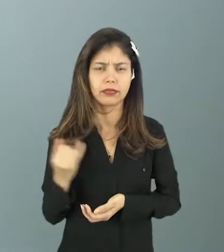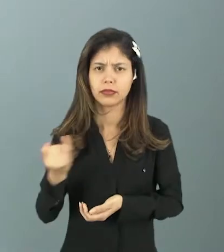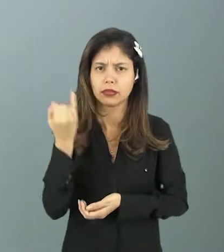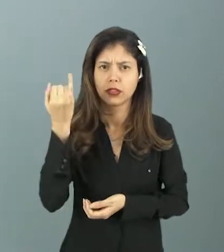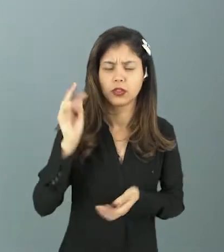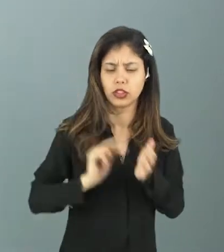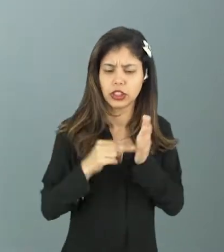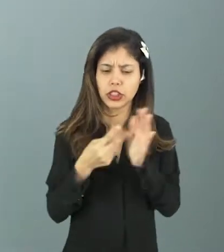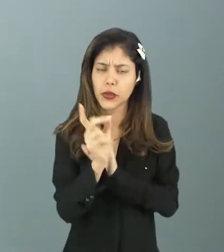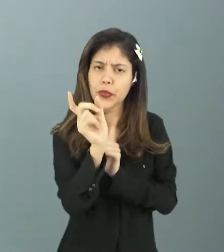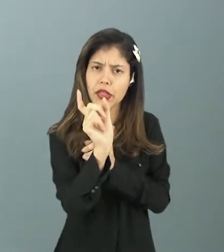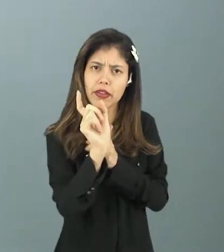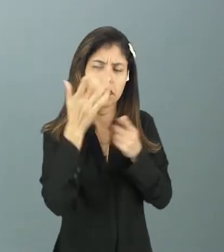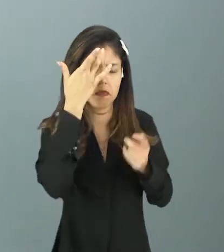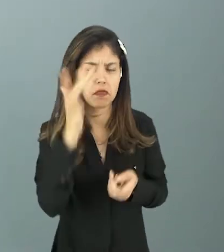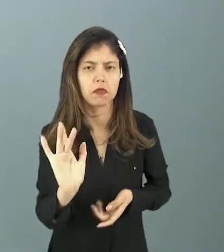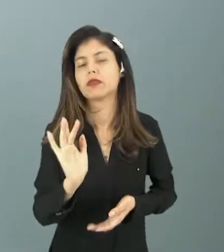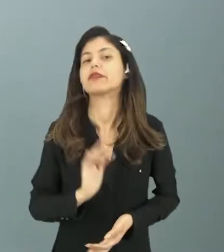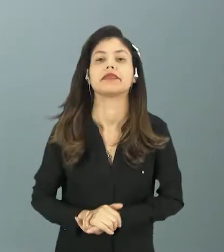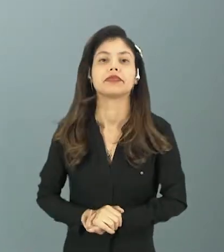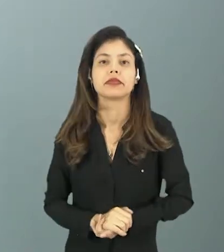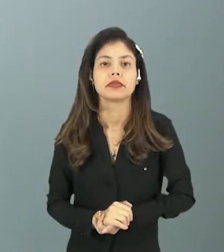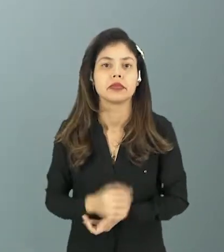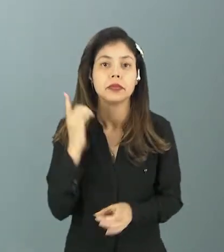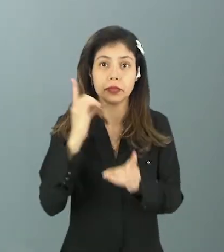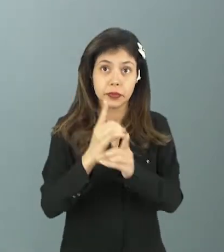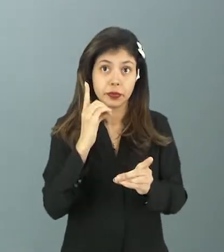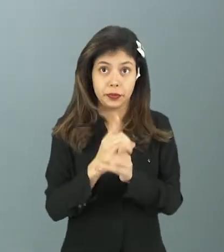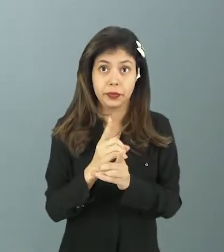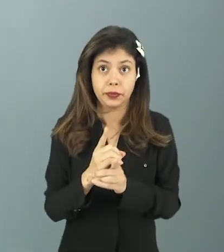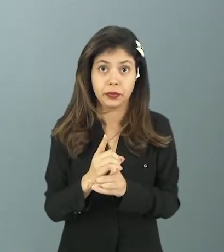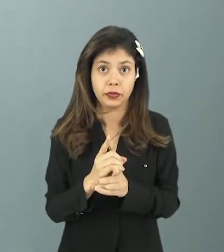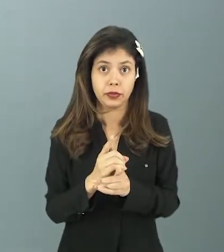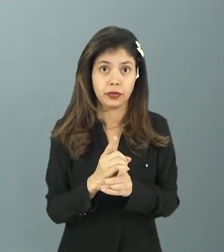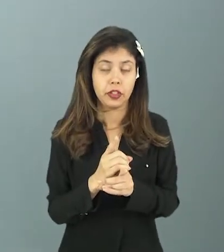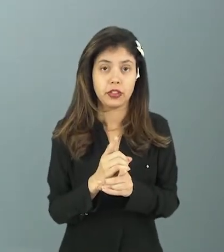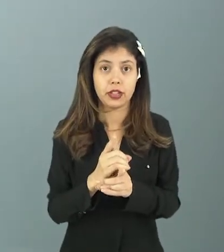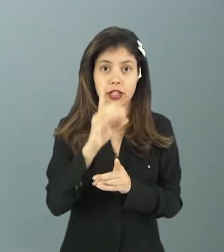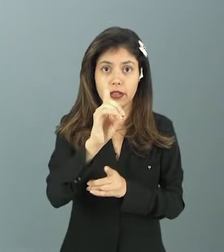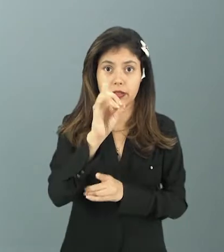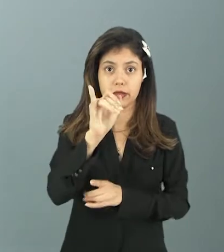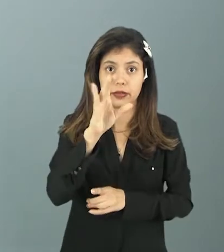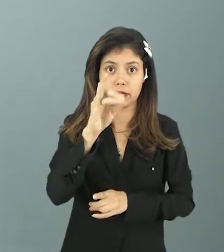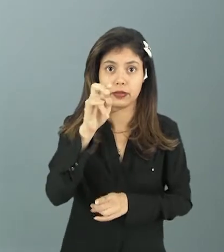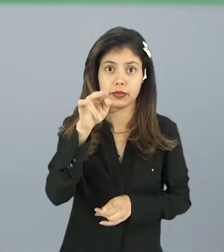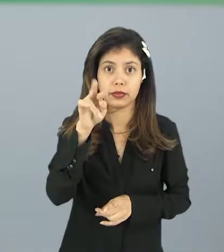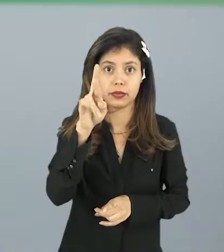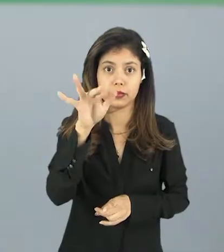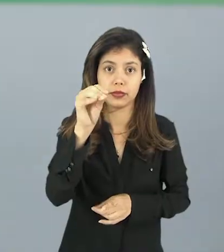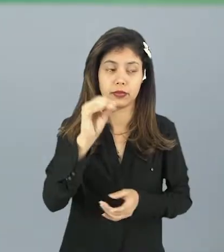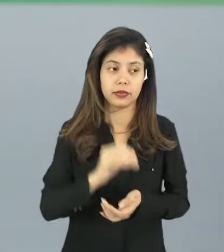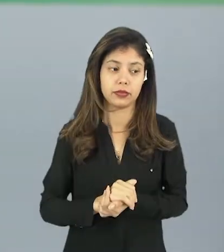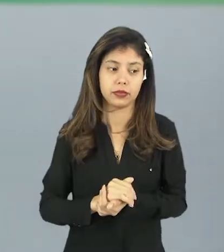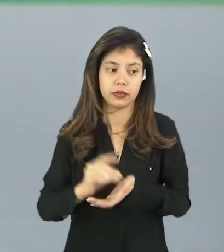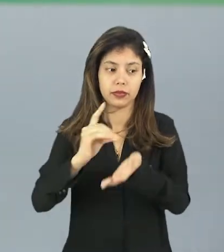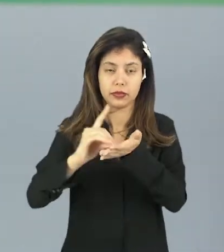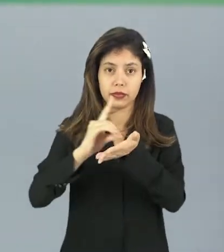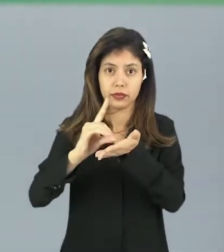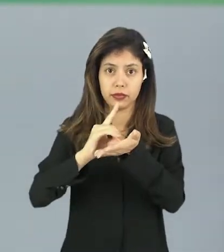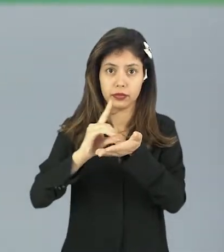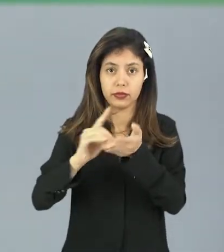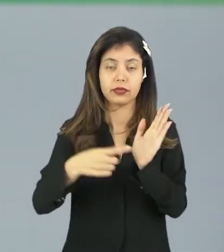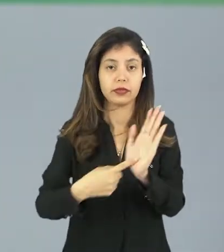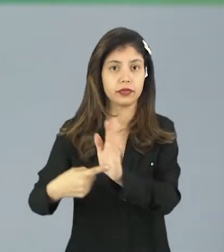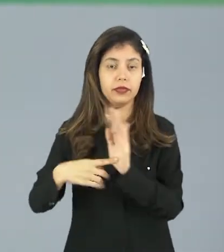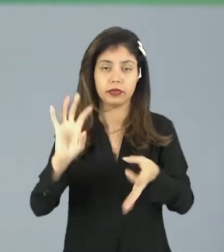sabemos o significado de palavras, tá? E ele é encontrado no dicionário. E hoje a gente vai compreender um pouco mais a organização desse